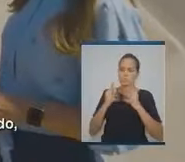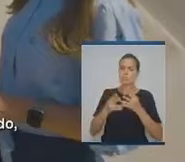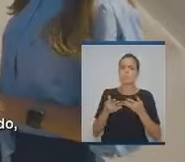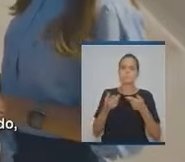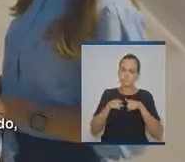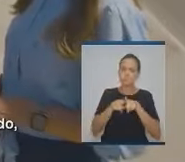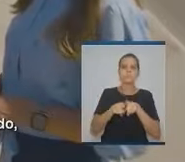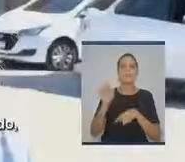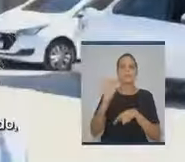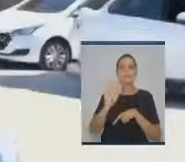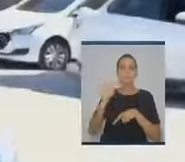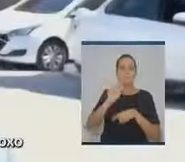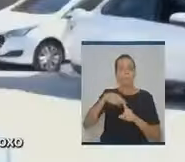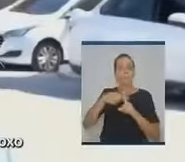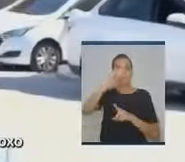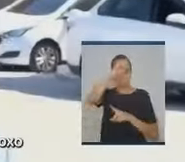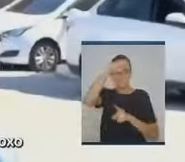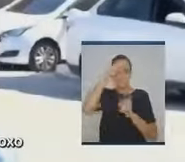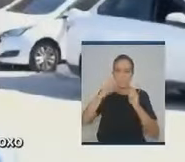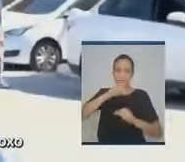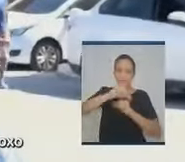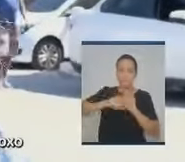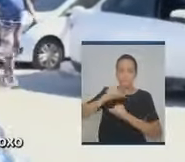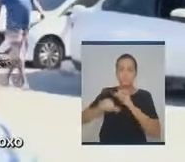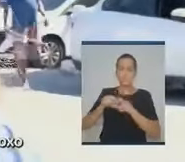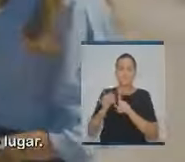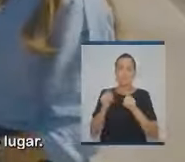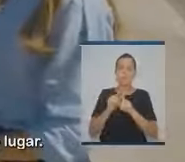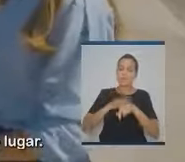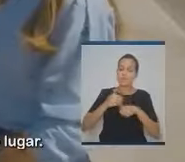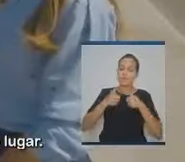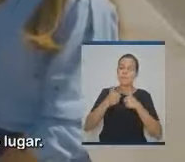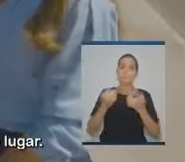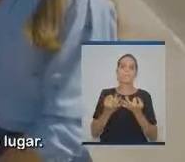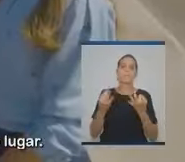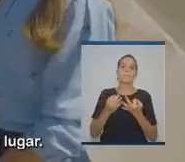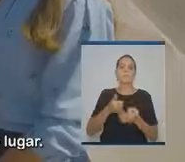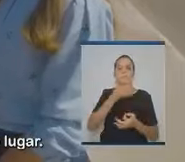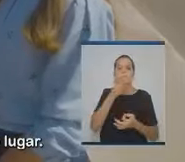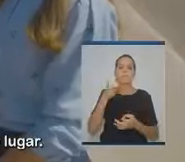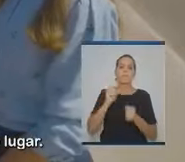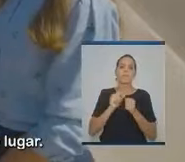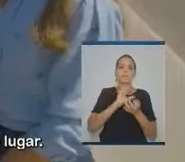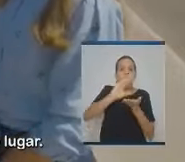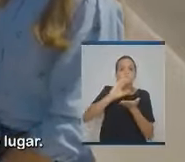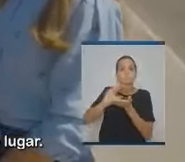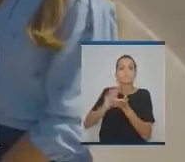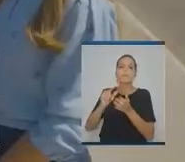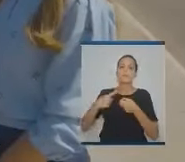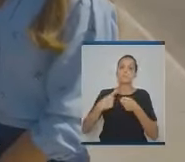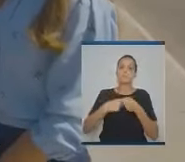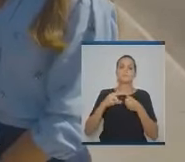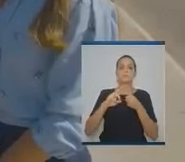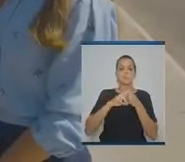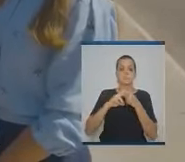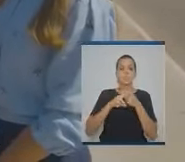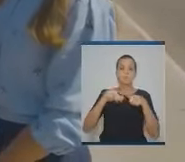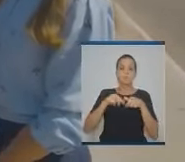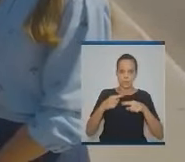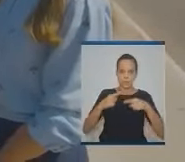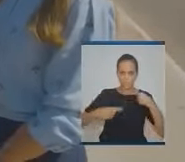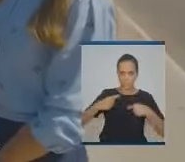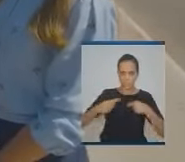dignificando e trazendo ainda mais investimento para a cidade de Belford Roxo, porque aqui a política é o povo em primeiro lugar. Aqui a política é